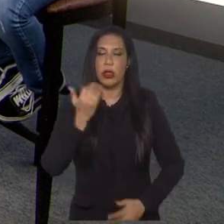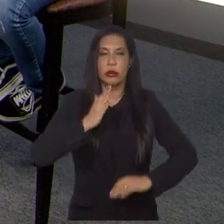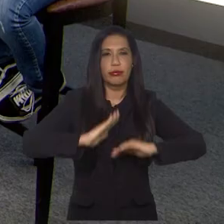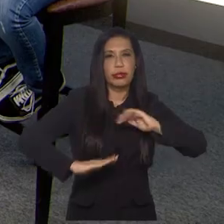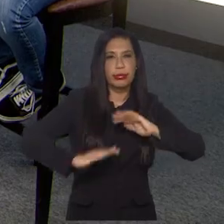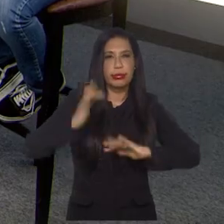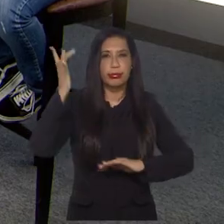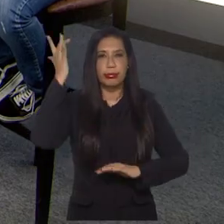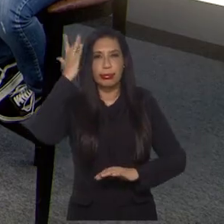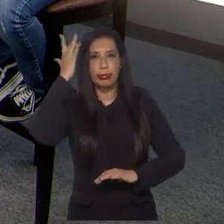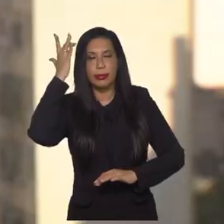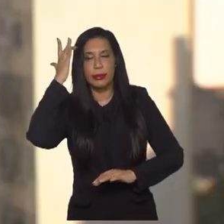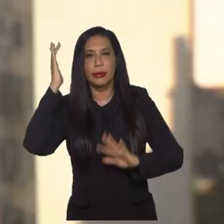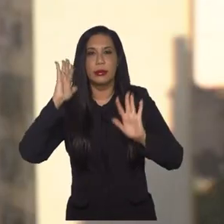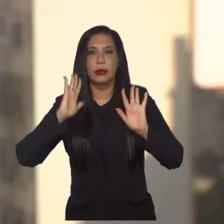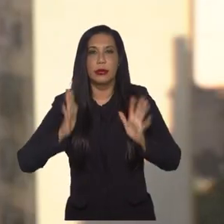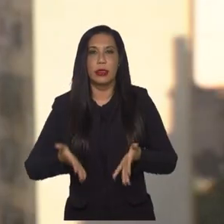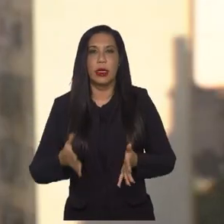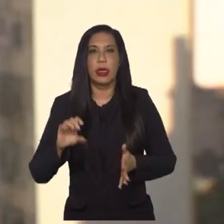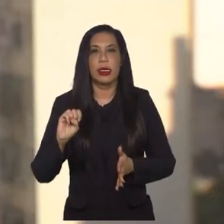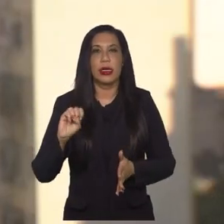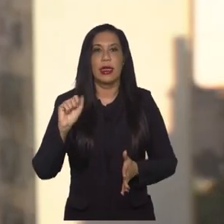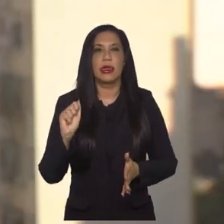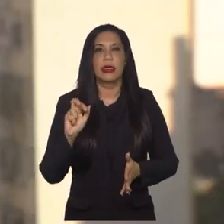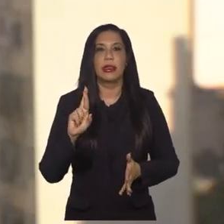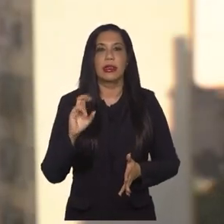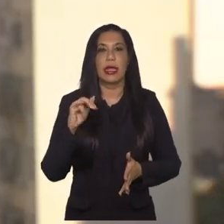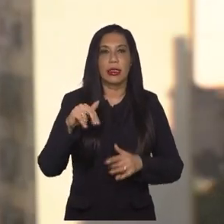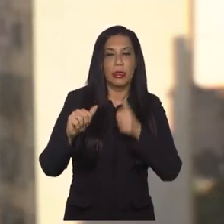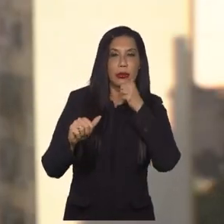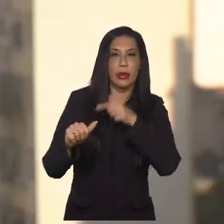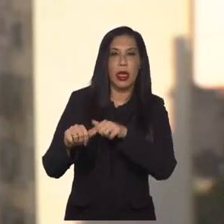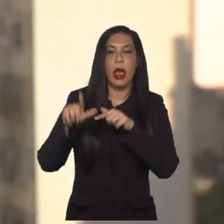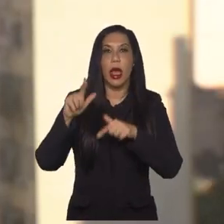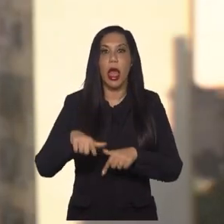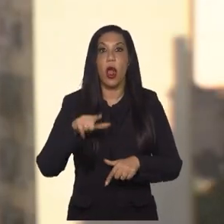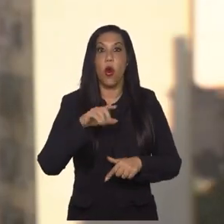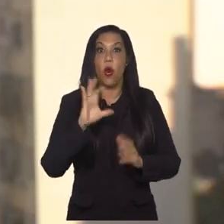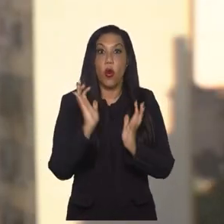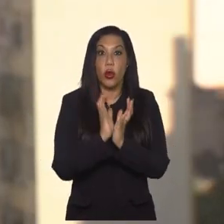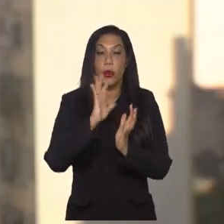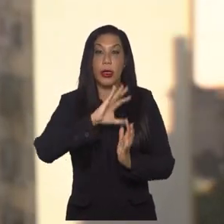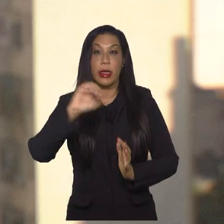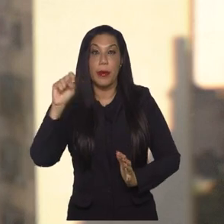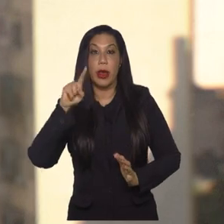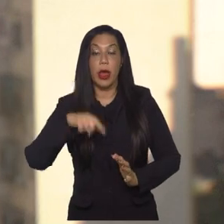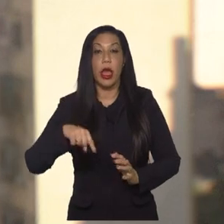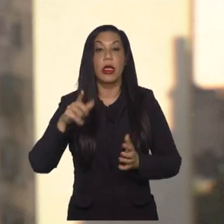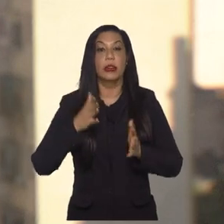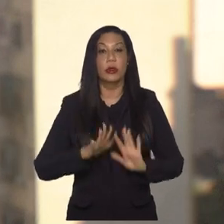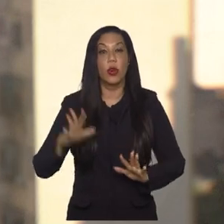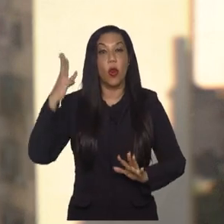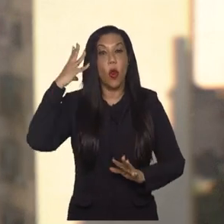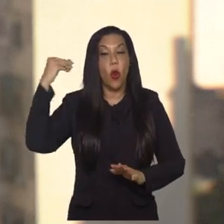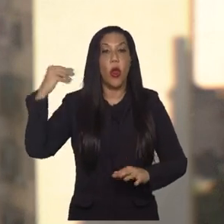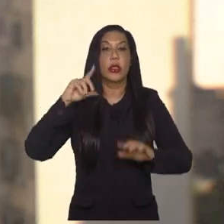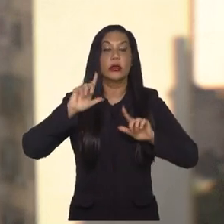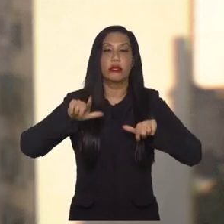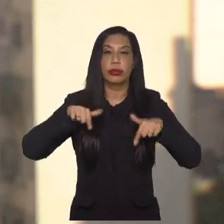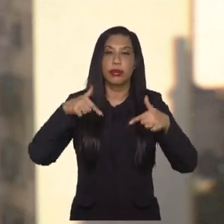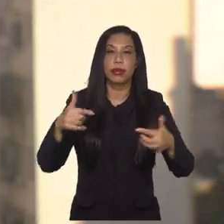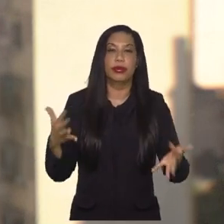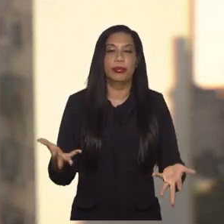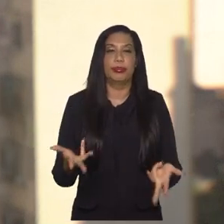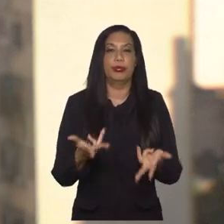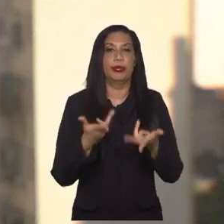de tudo que a Isabelle já colocou, a Sarina vem complementar um grande grupo campeão. Pensando que ela é uma holandesa que fez um excelente trabalho na